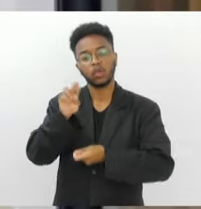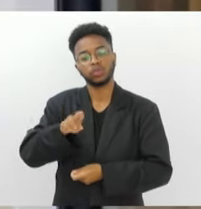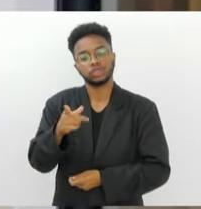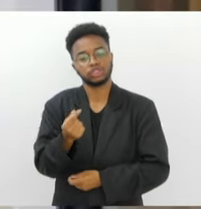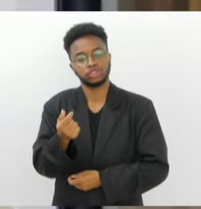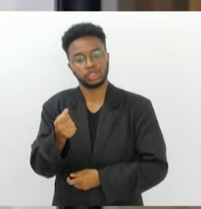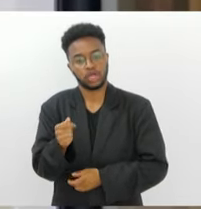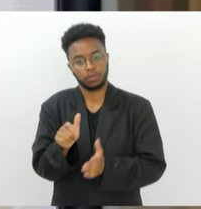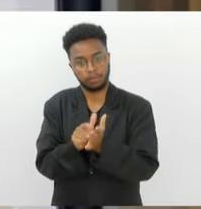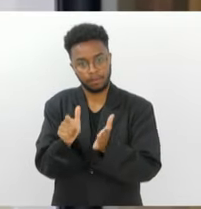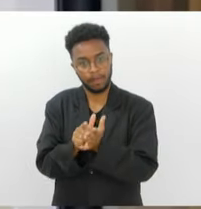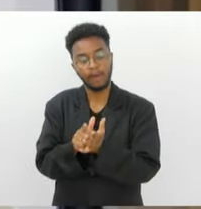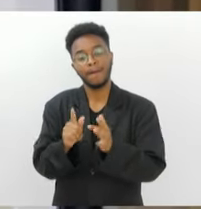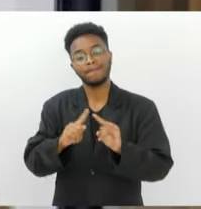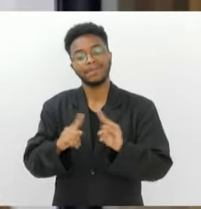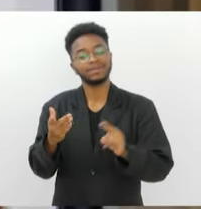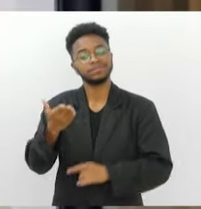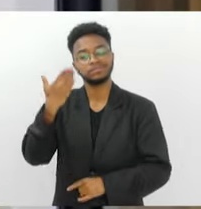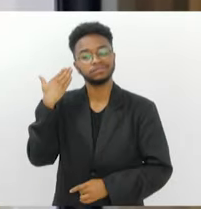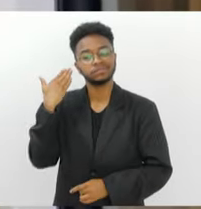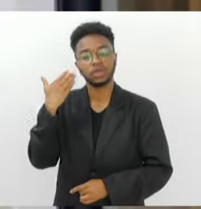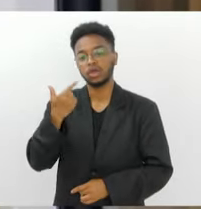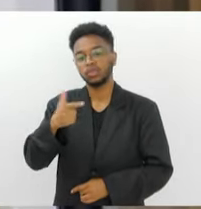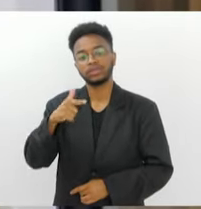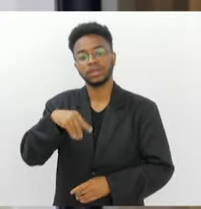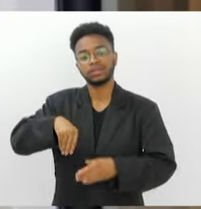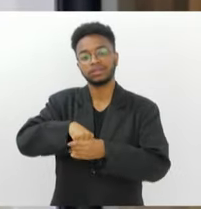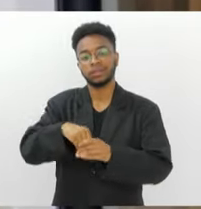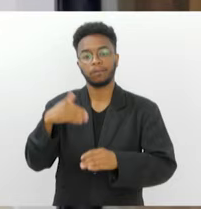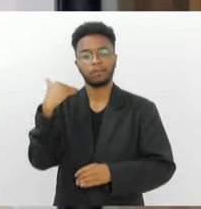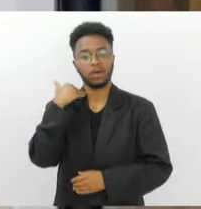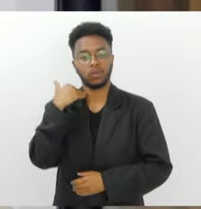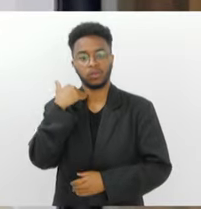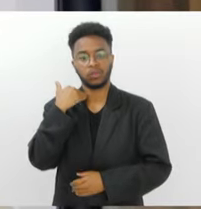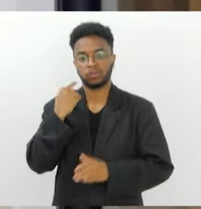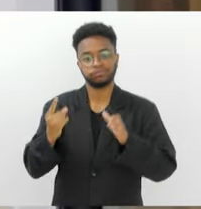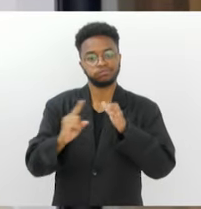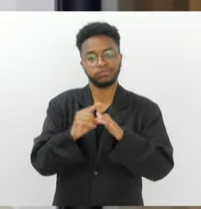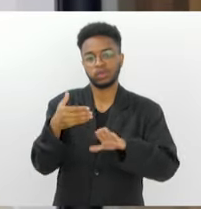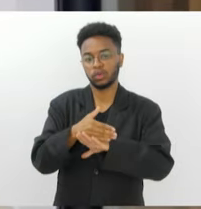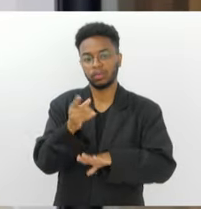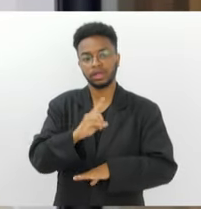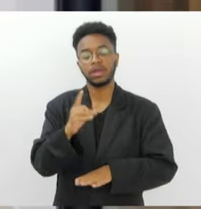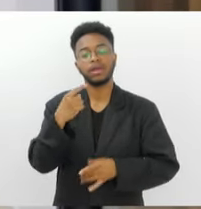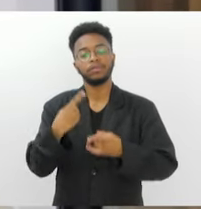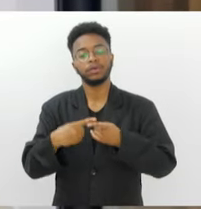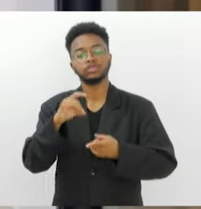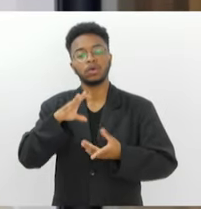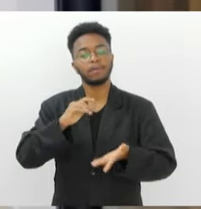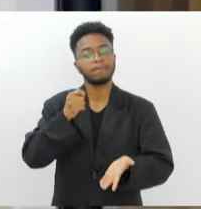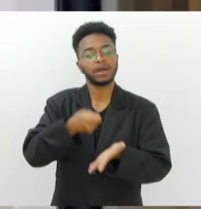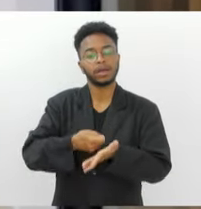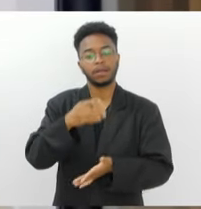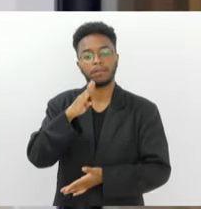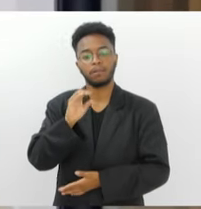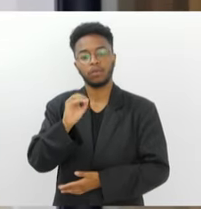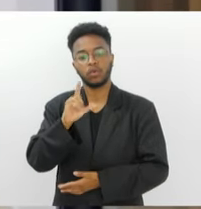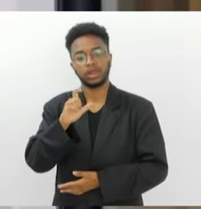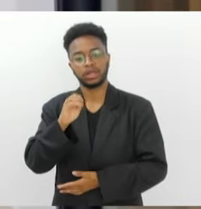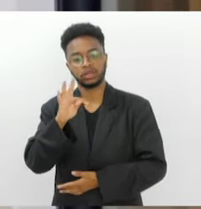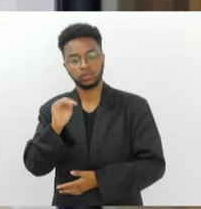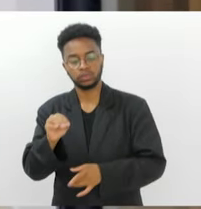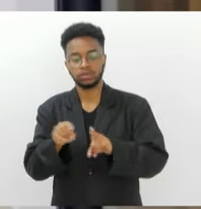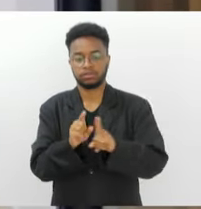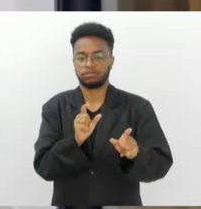dinheiro, não estavam inseridas dentro do sistema bancário, a não ser para pagamentos de boletos, alguns pagamentos